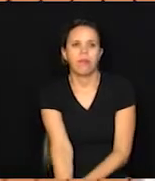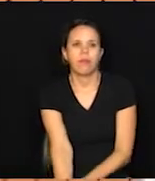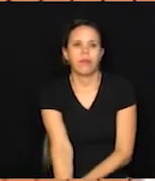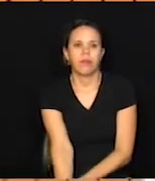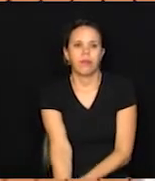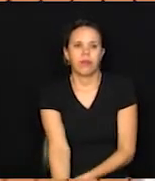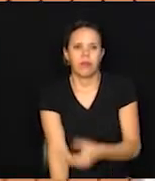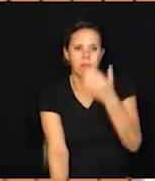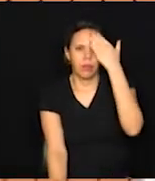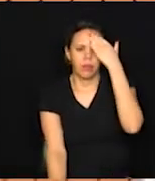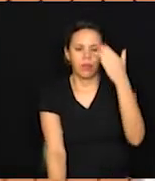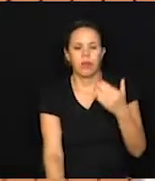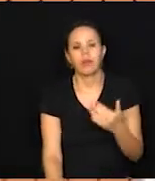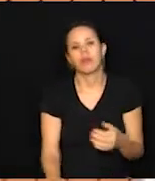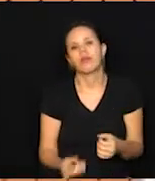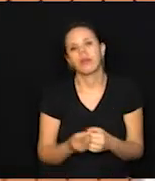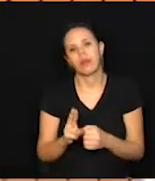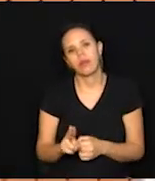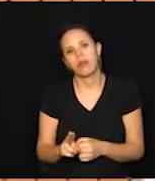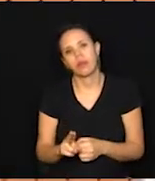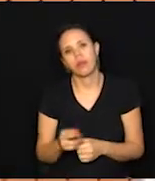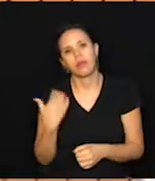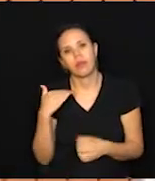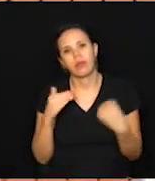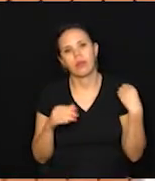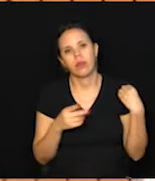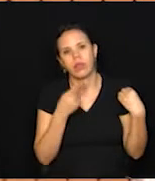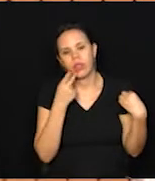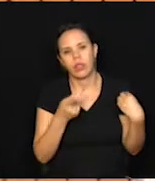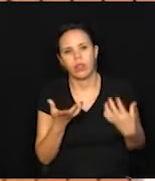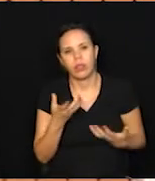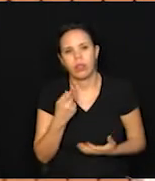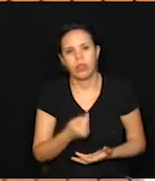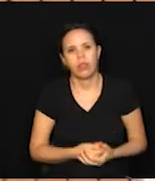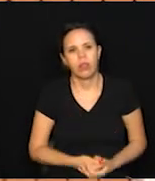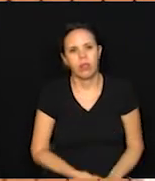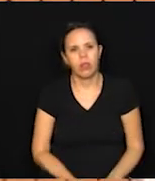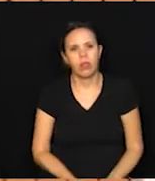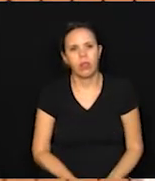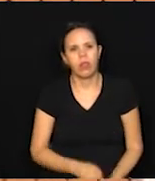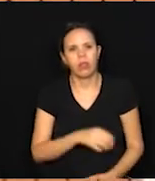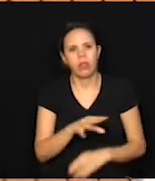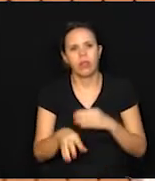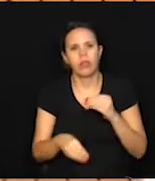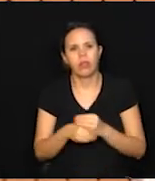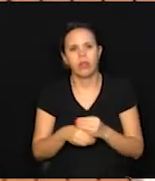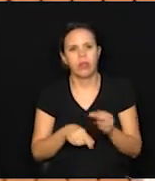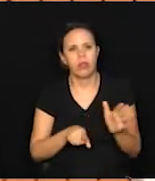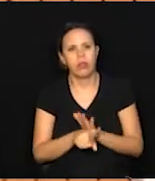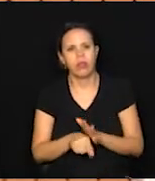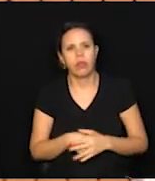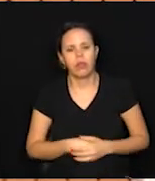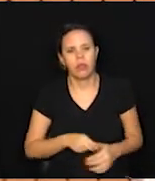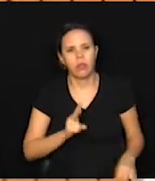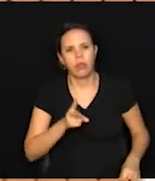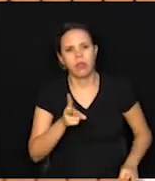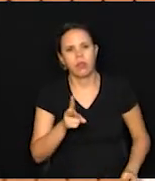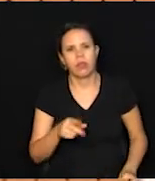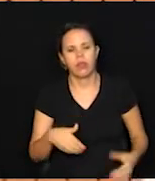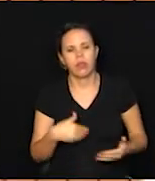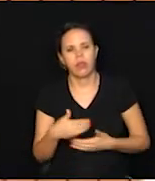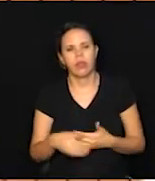Muito obrigado, doutora Cíntia. A Mariana já me cutucou aqui que ela quer complementar a pergunta, mas eu vou seguir o nosso rito